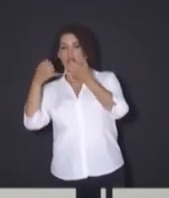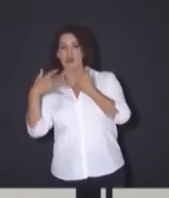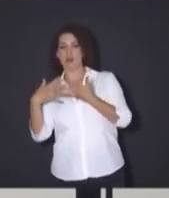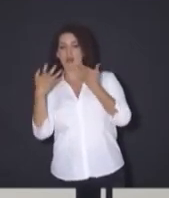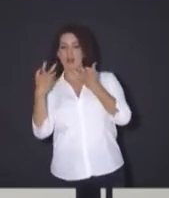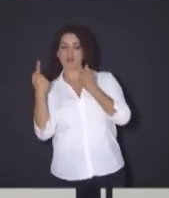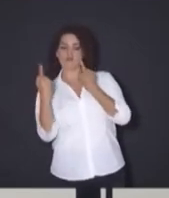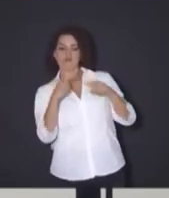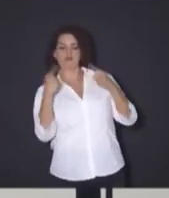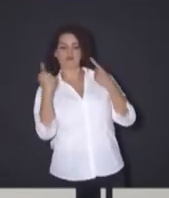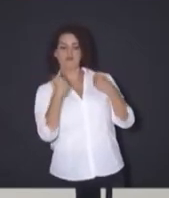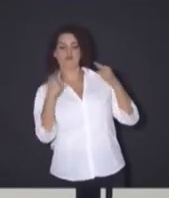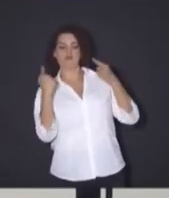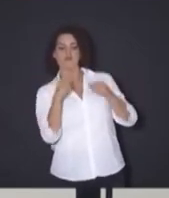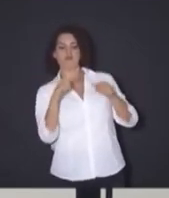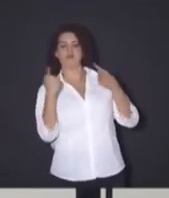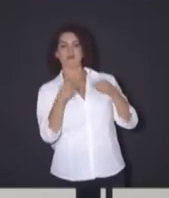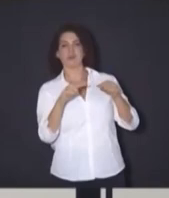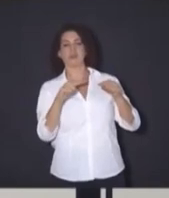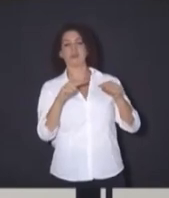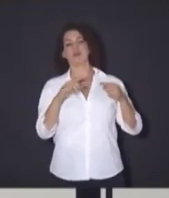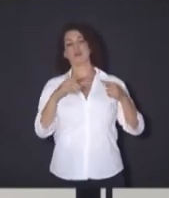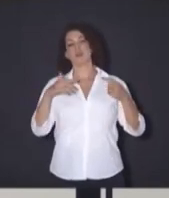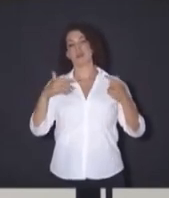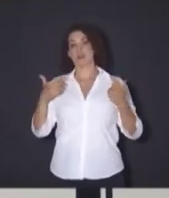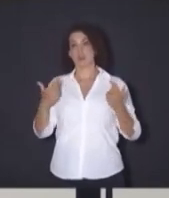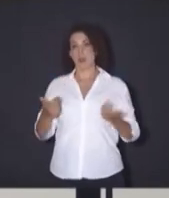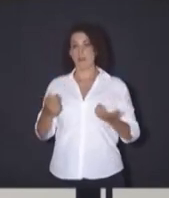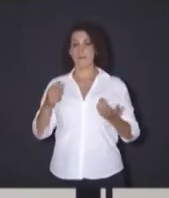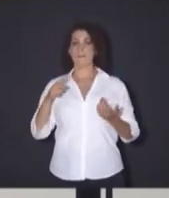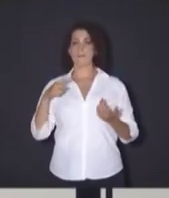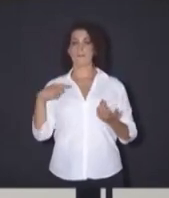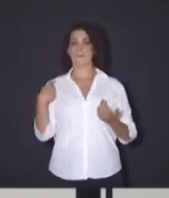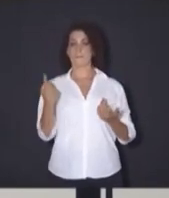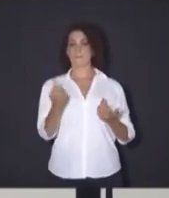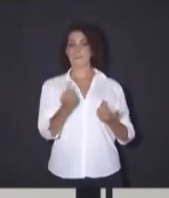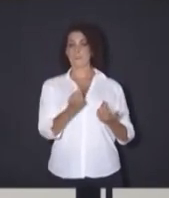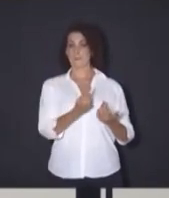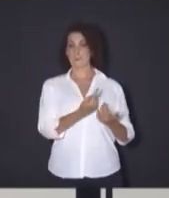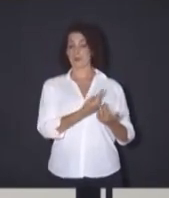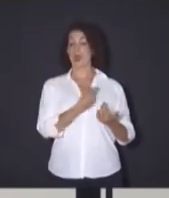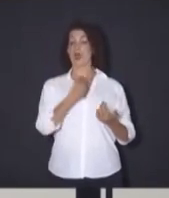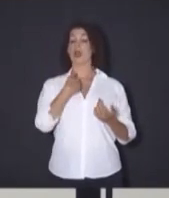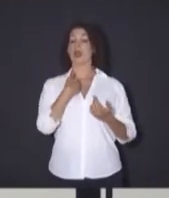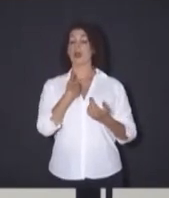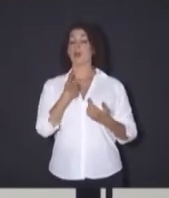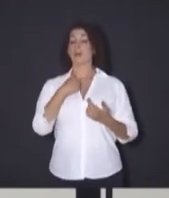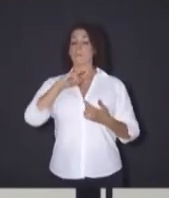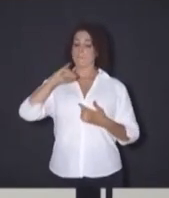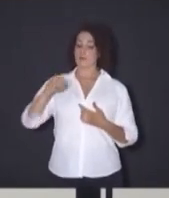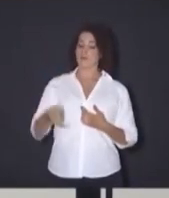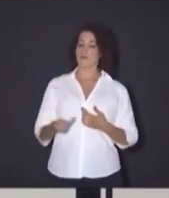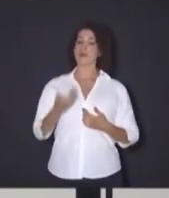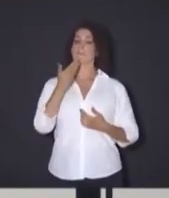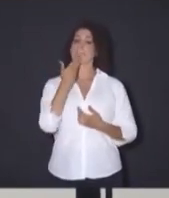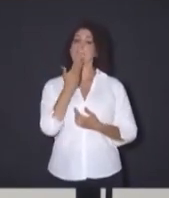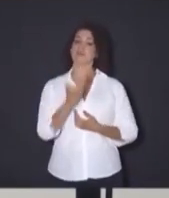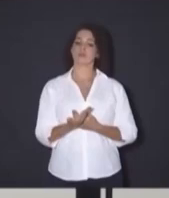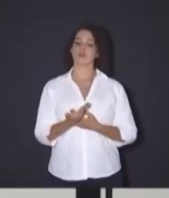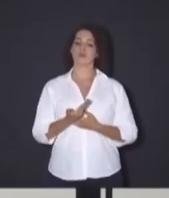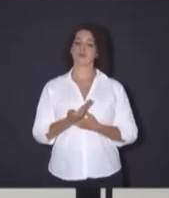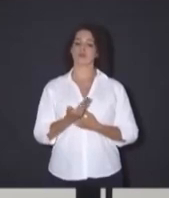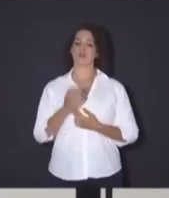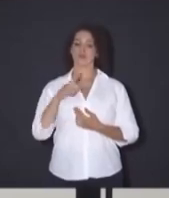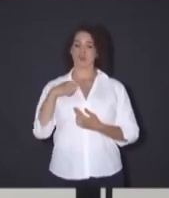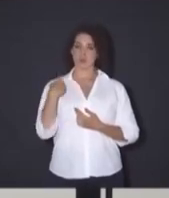avacalhado. Então, nós, é um apelo que eu aproveito e faço, nós que